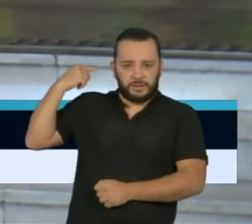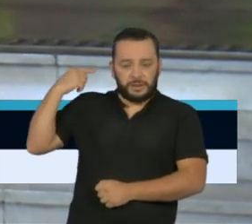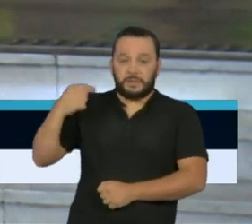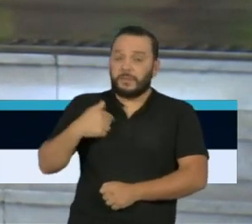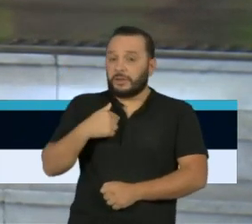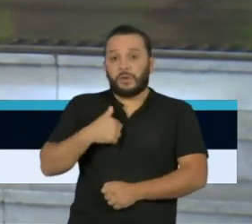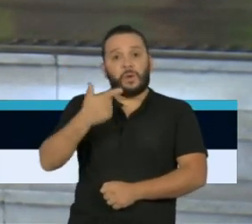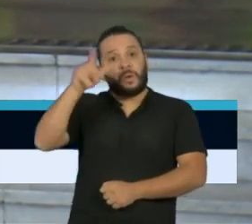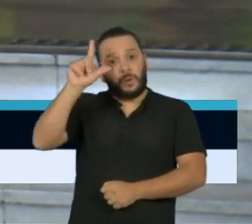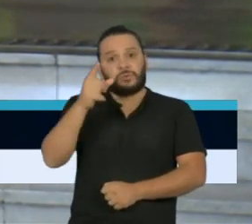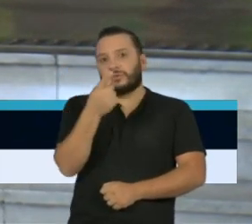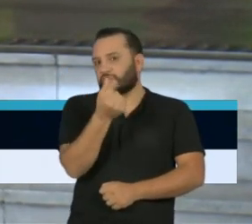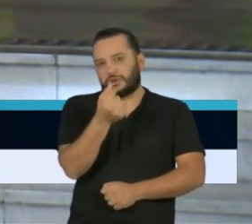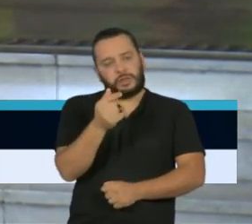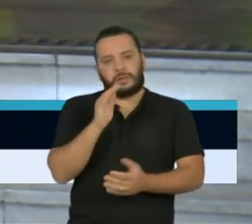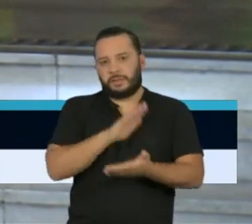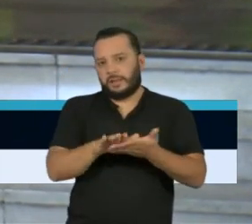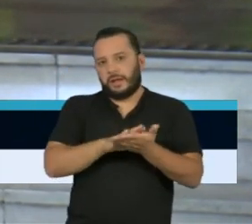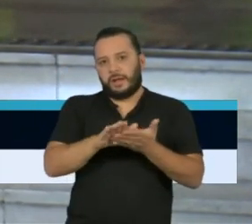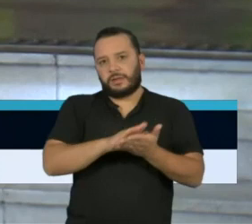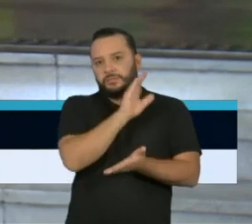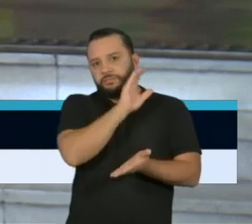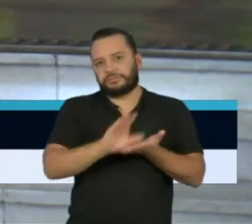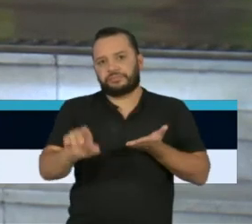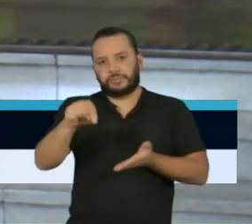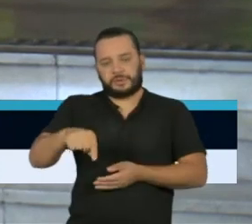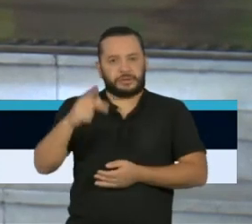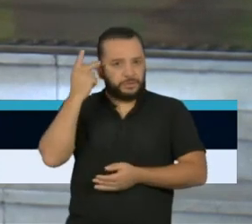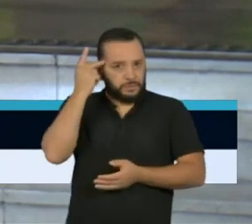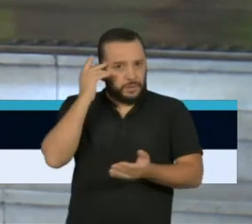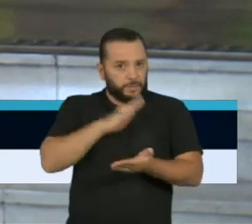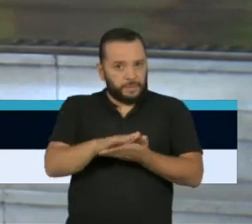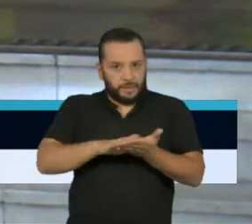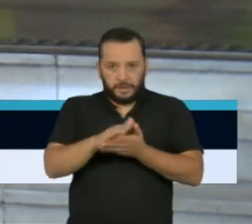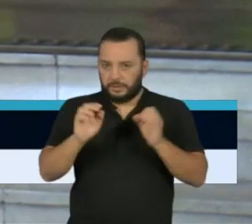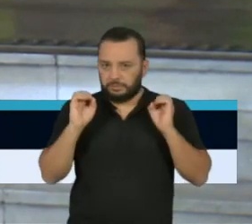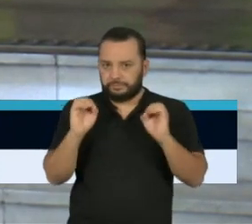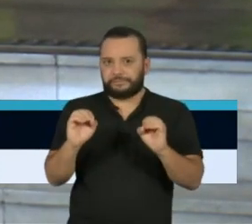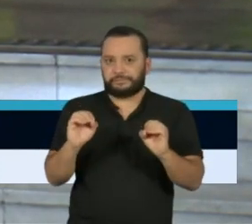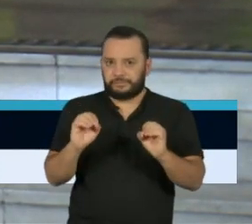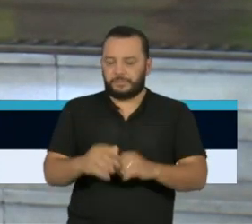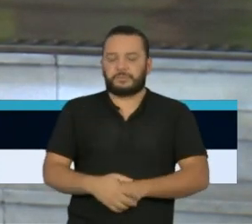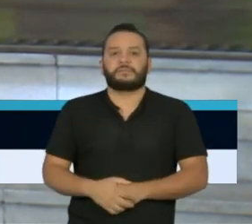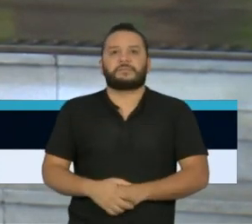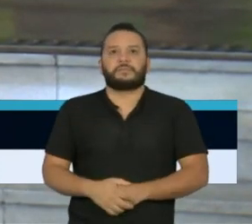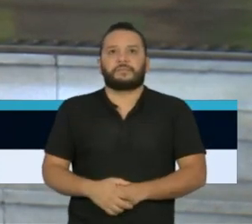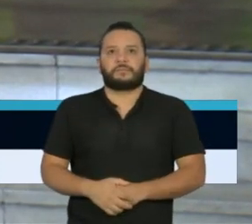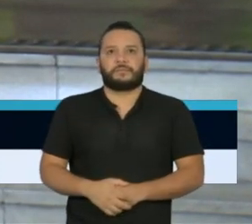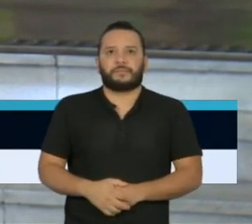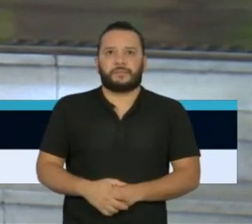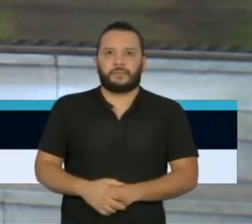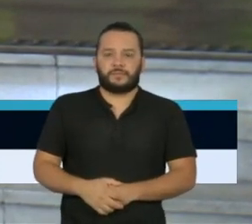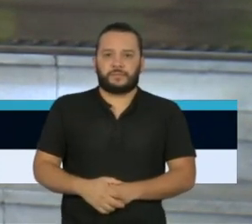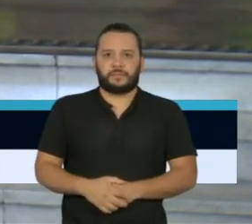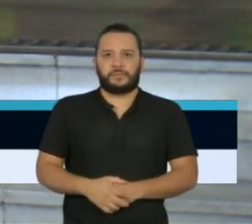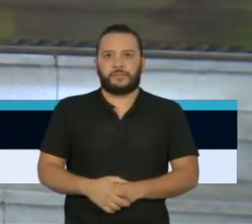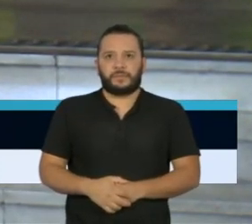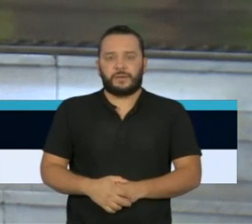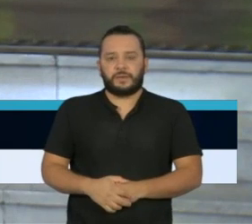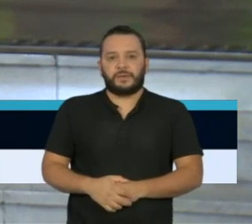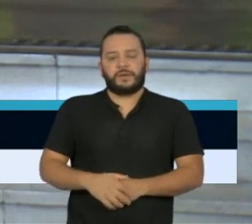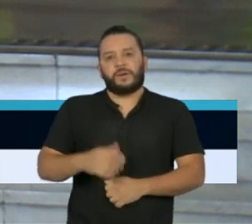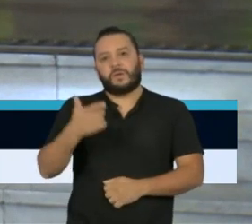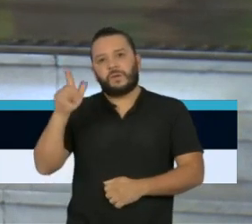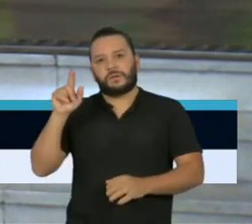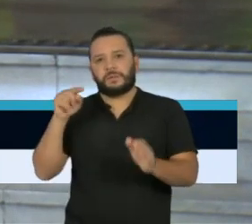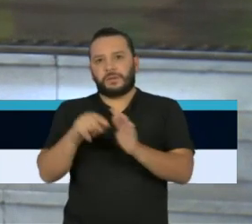de nenhuma outra natureza chegou a São Paulo. 0. Vamos agora à penúltima